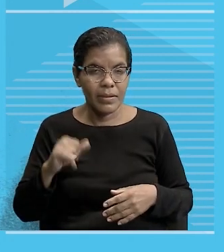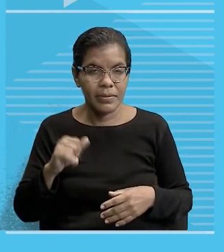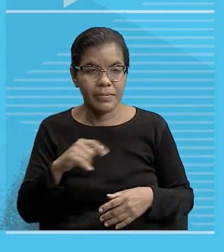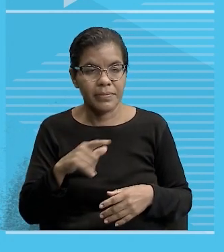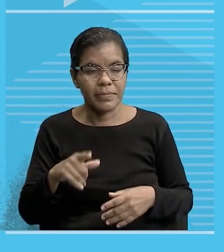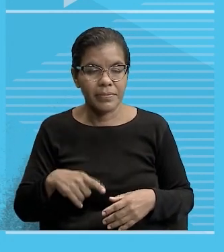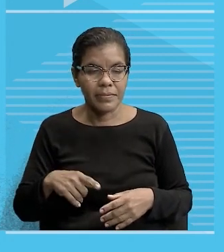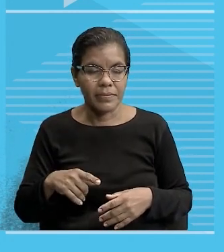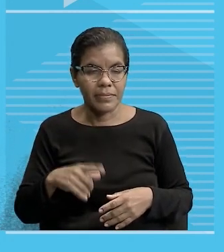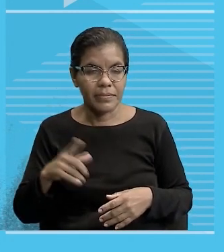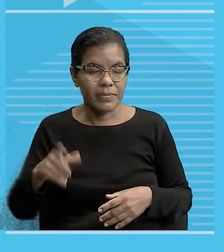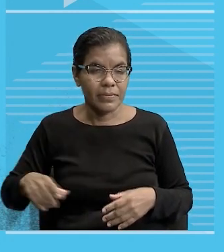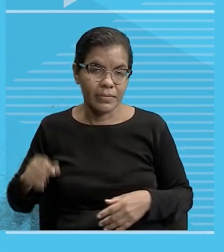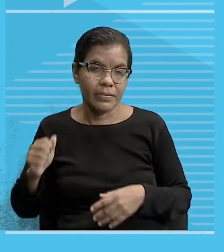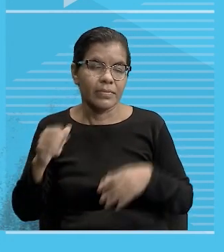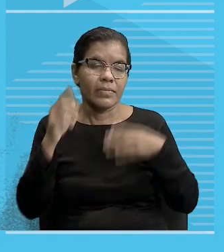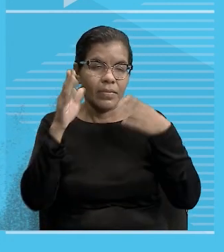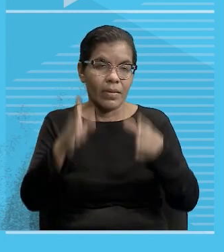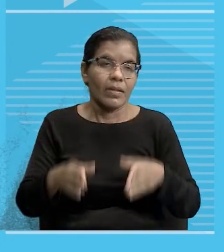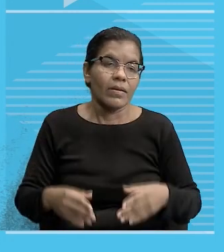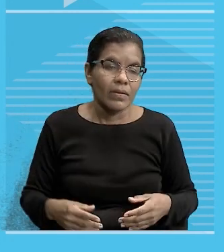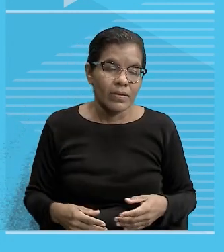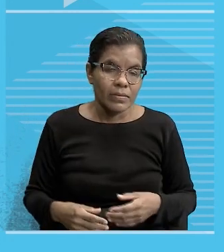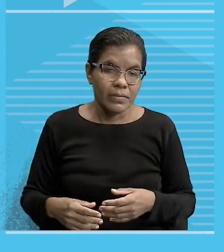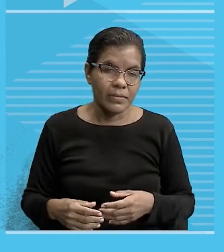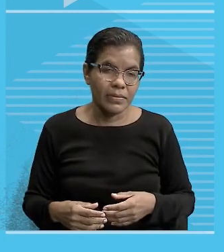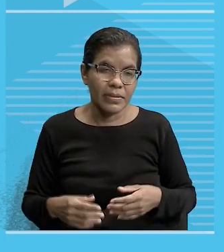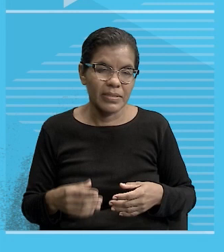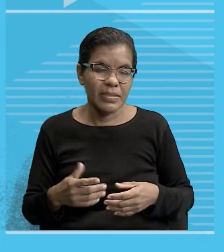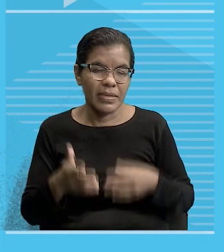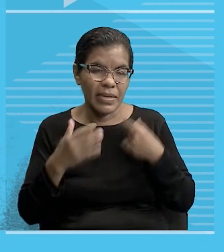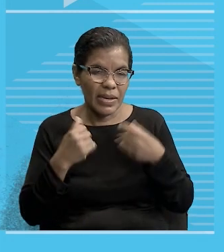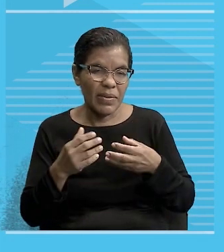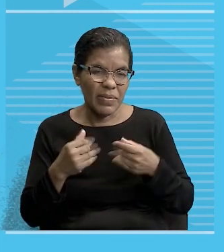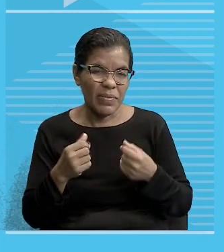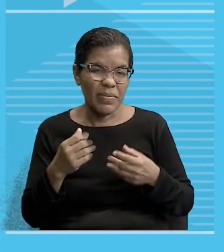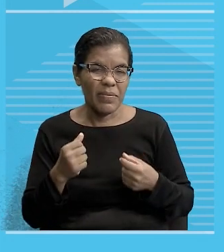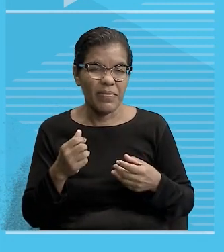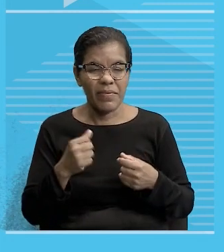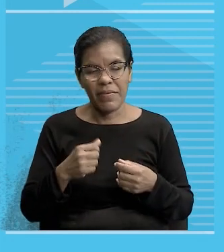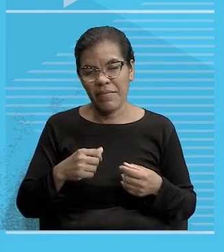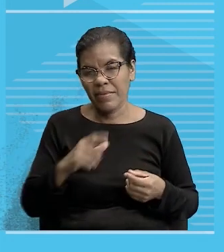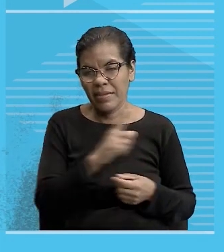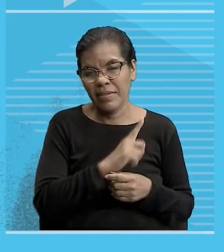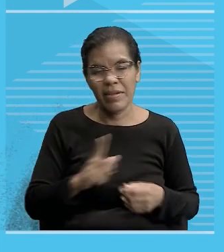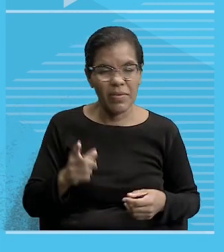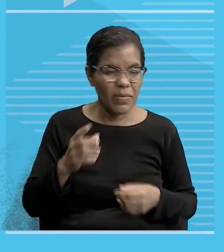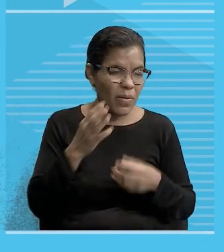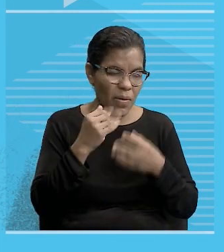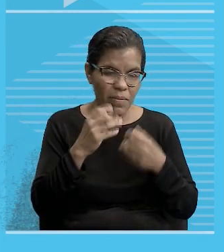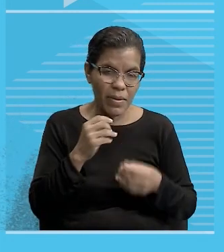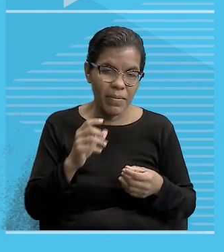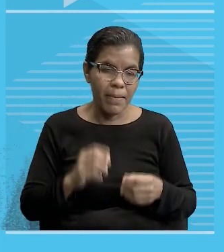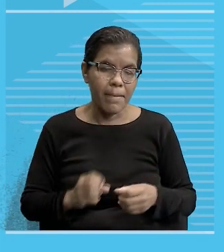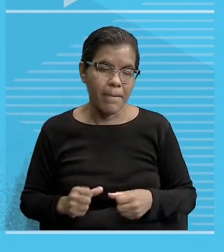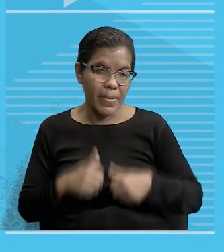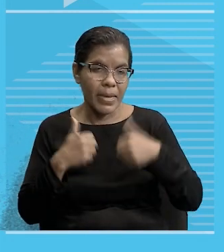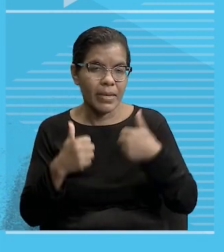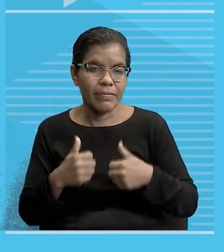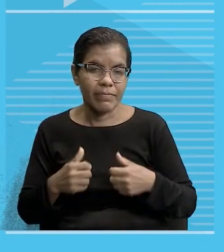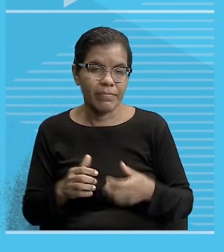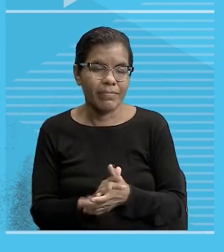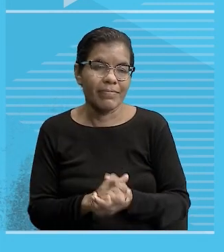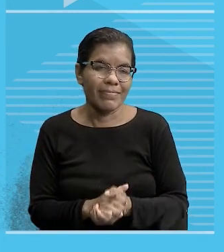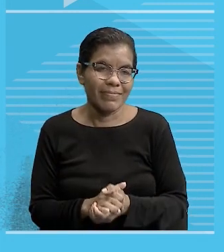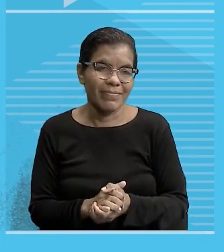passa fome porque não vem ingrediente não vem nada recheio é ou não